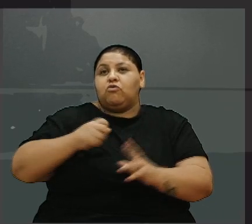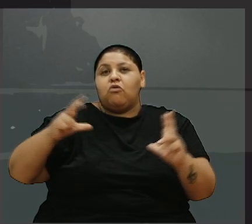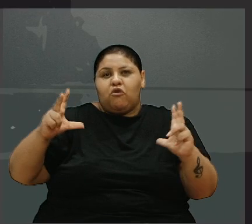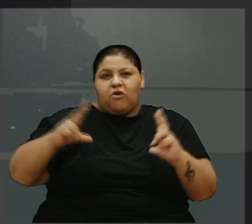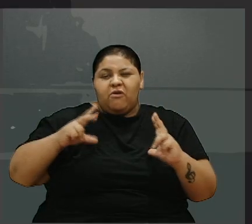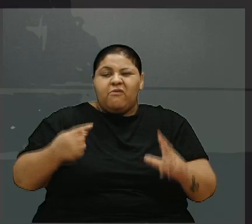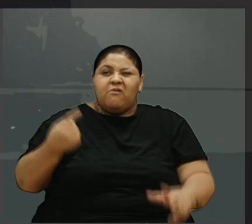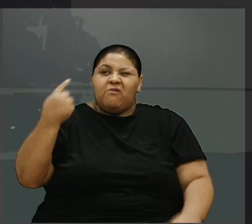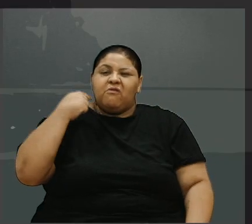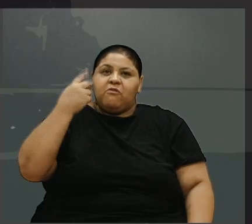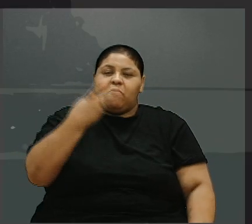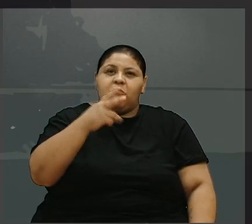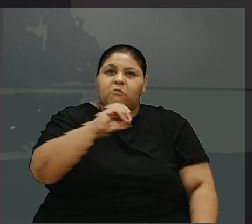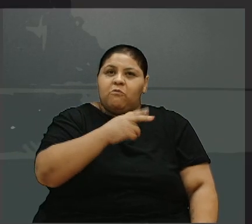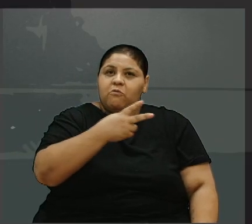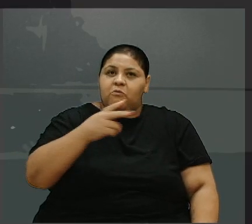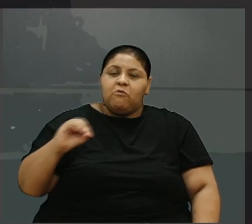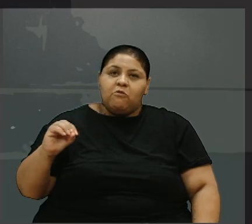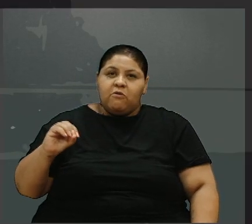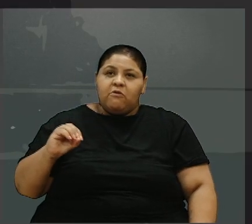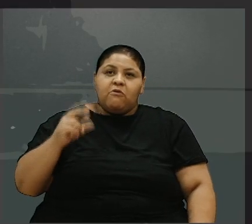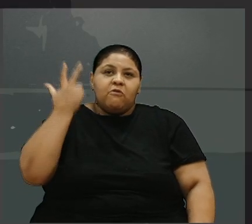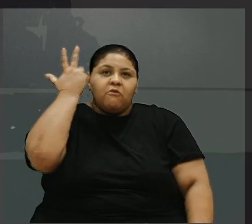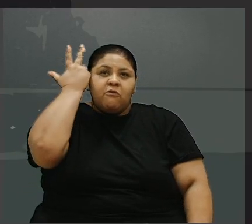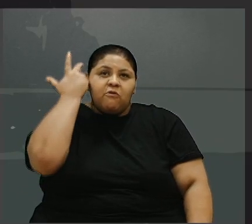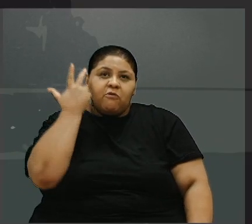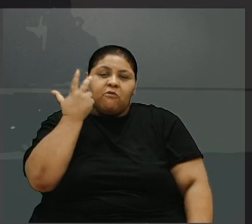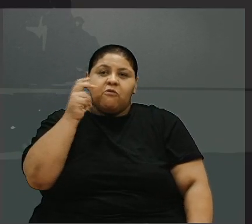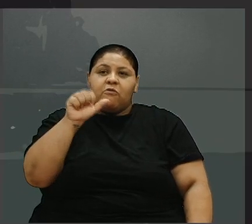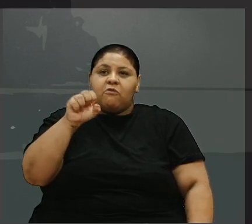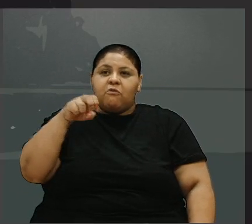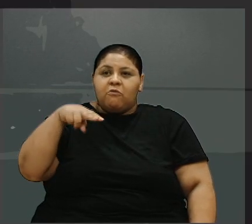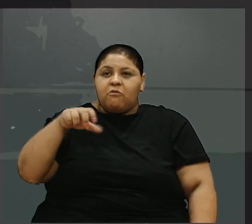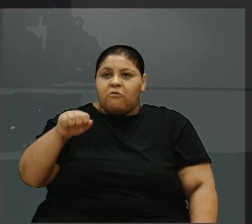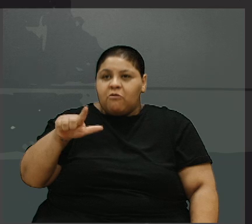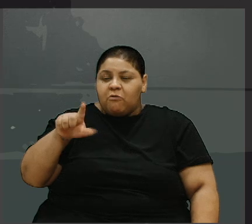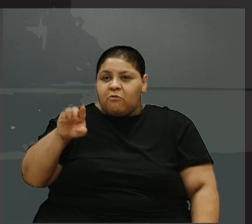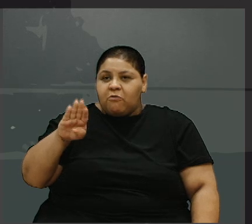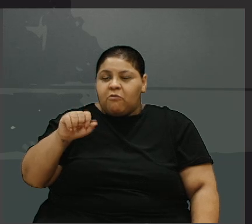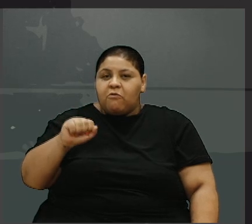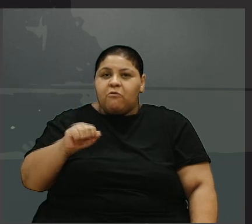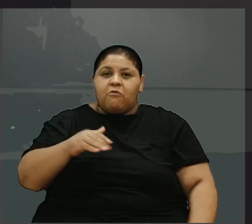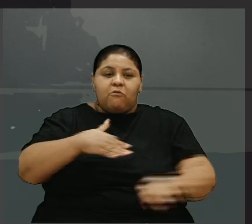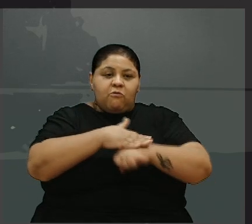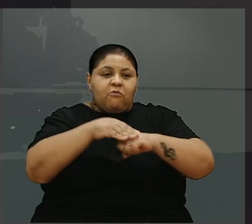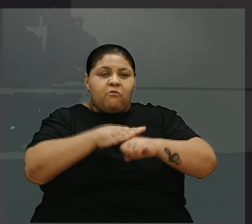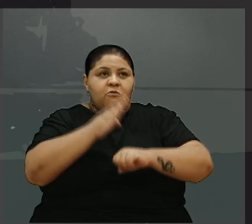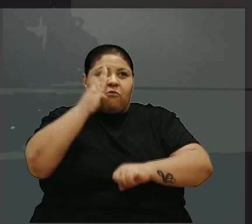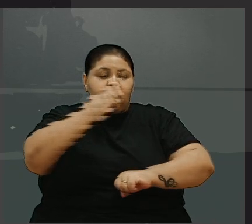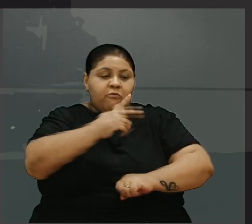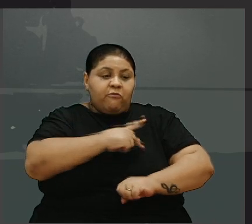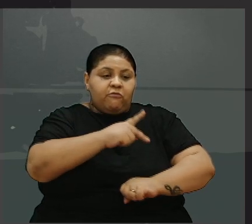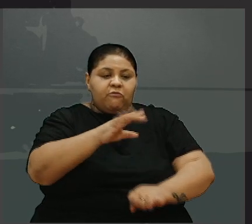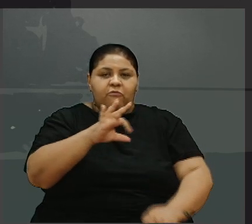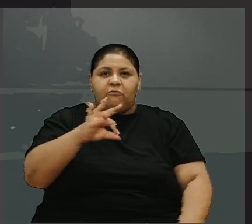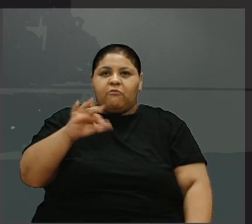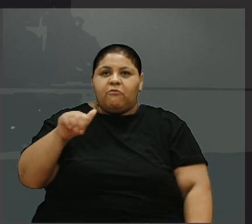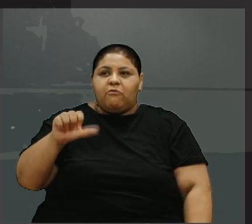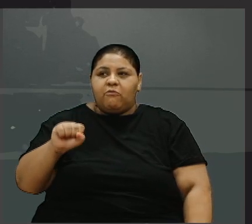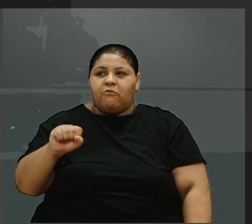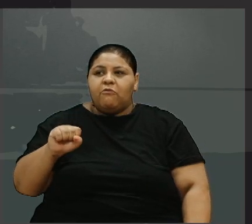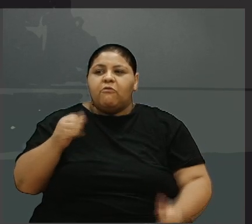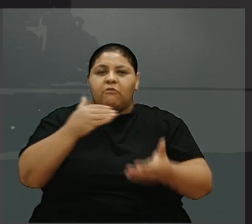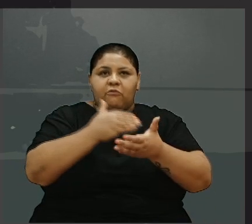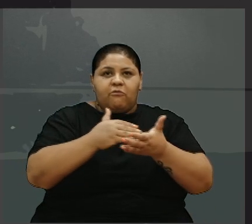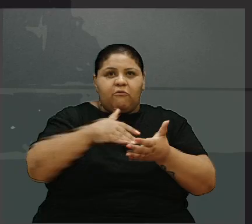Desde 2020, é habitual o Senalba Caxias conversar diretamente com o presidente da FAS e a